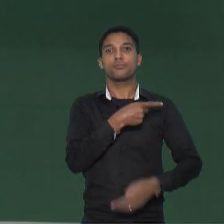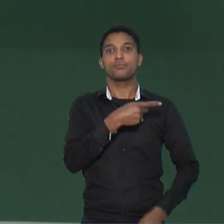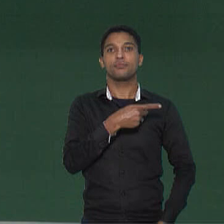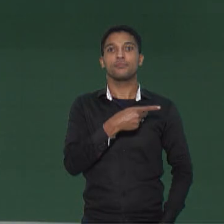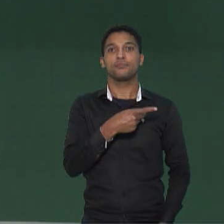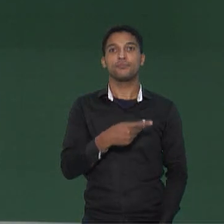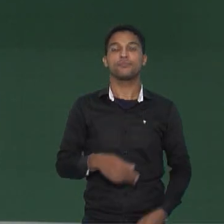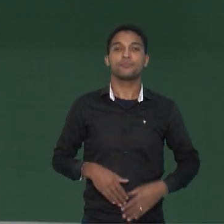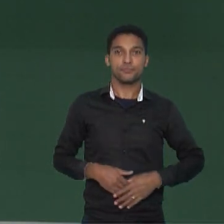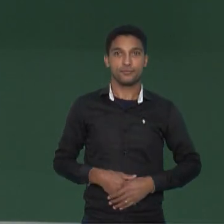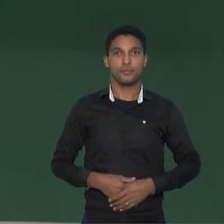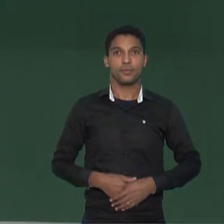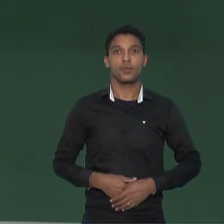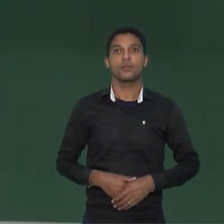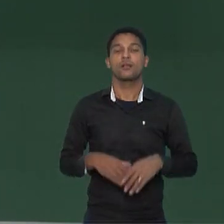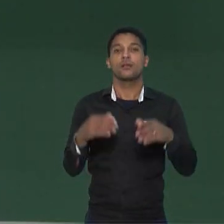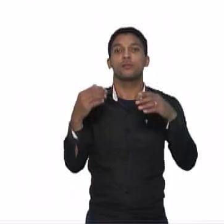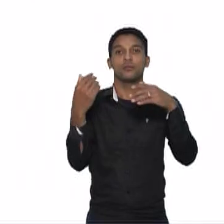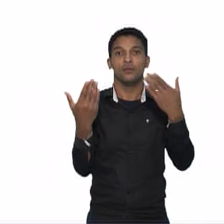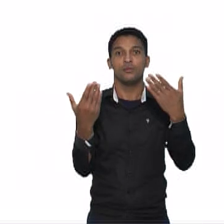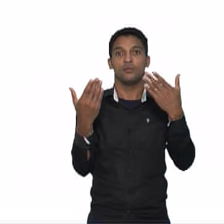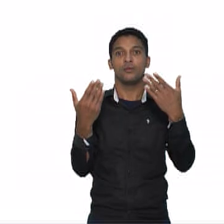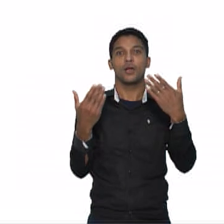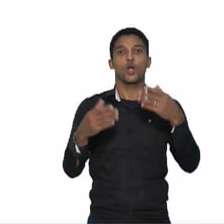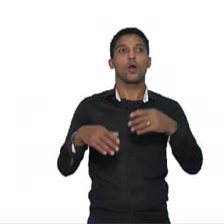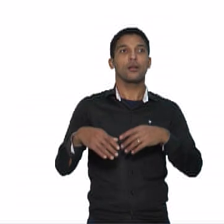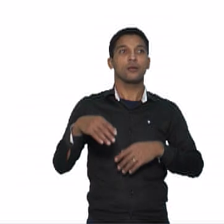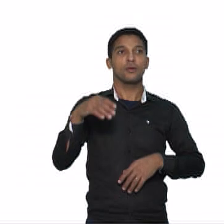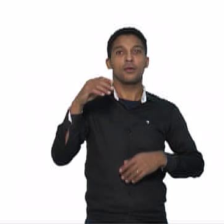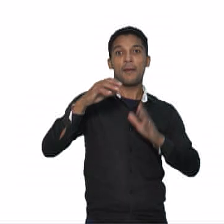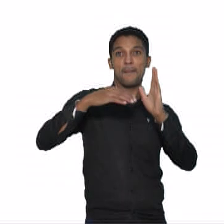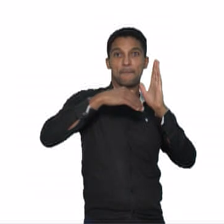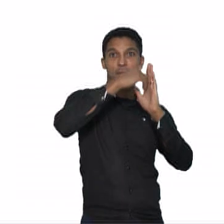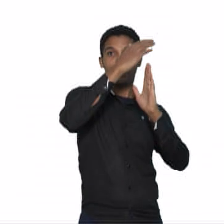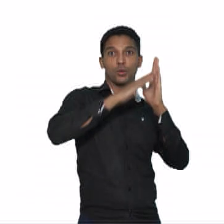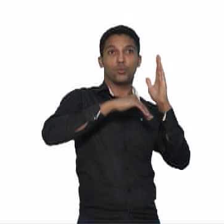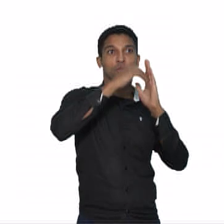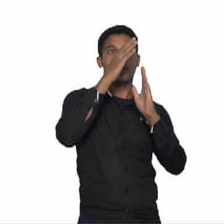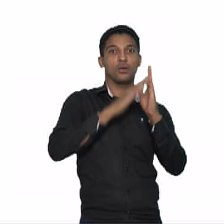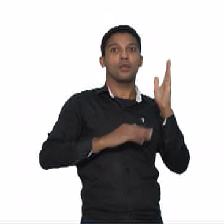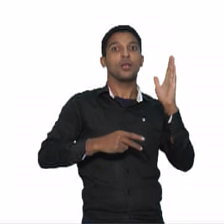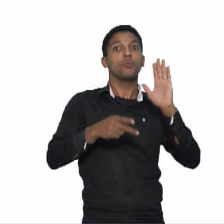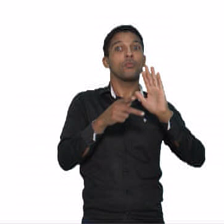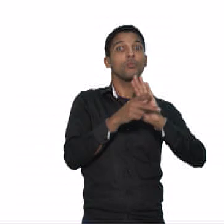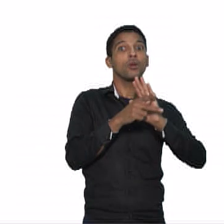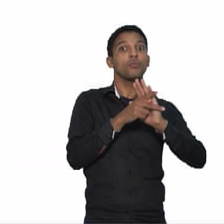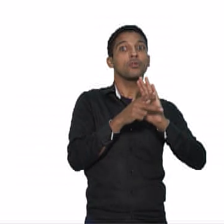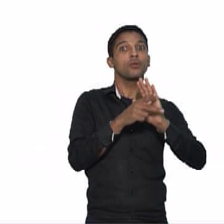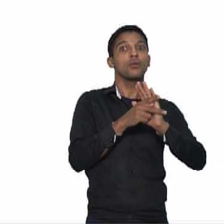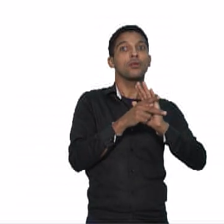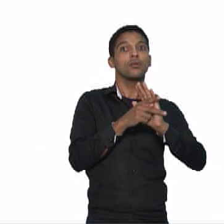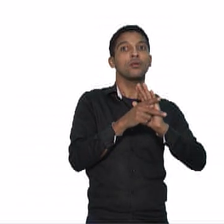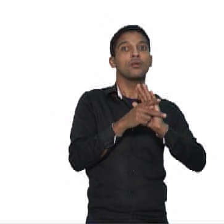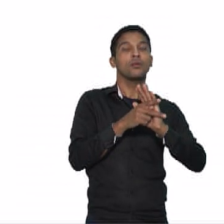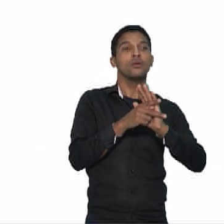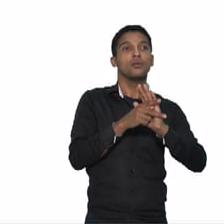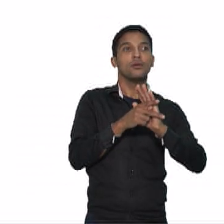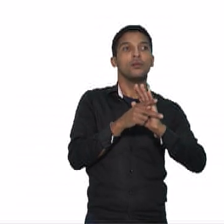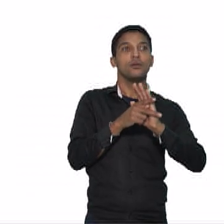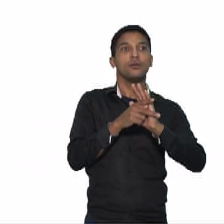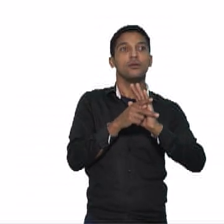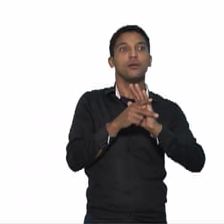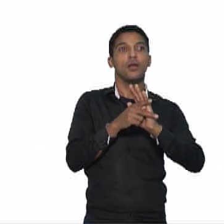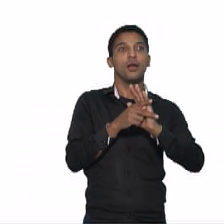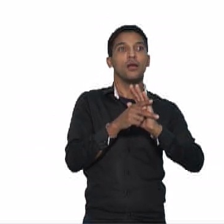pintura neoclássica, inspirada principalmente na escultura grega e na pintura renascentista, principalmente a de Rafael Sanzio. Rafael, que